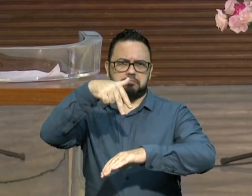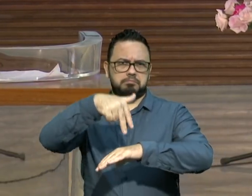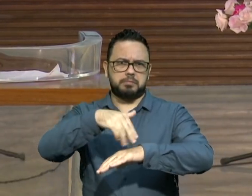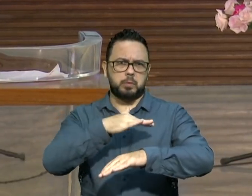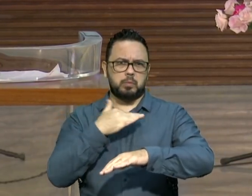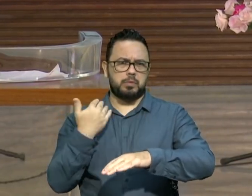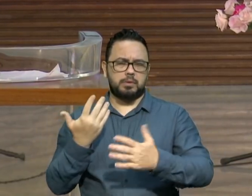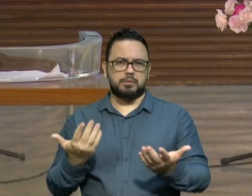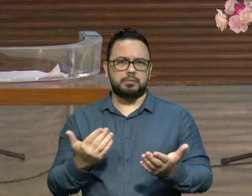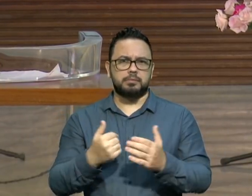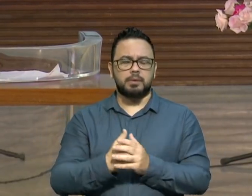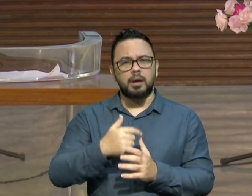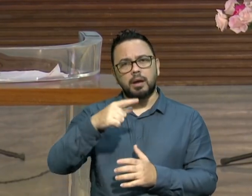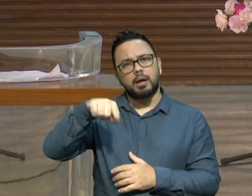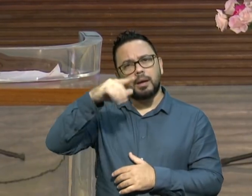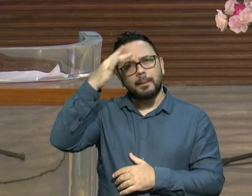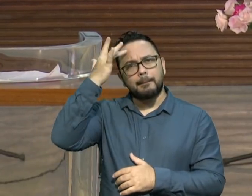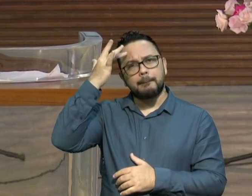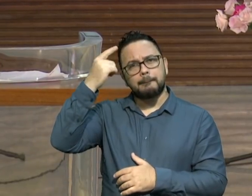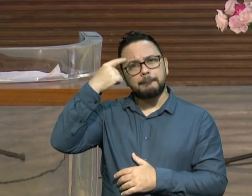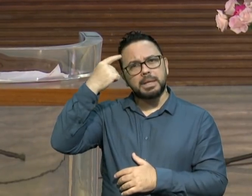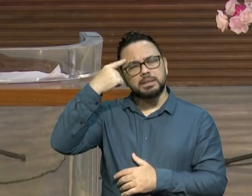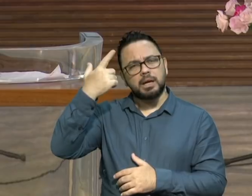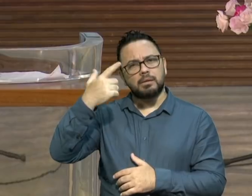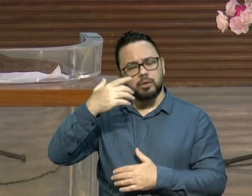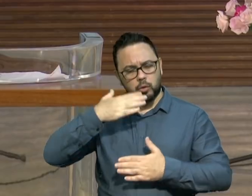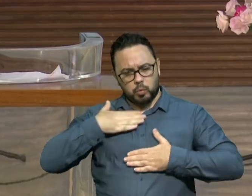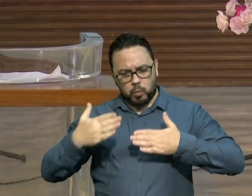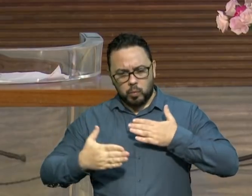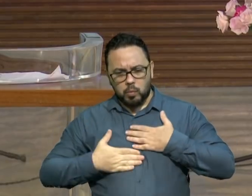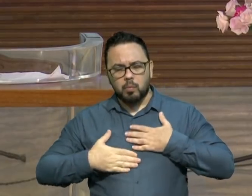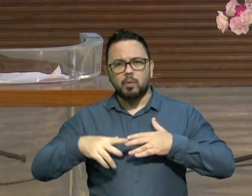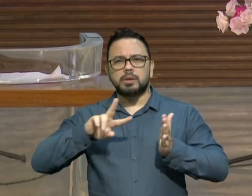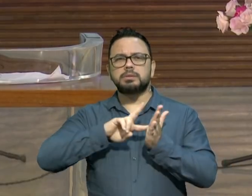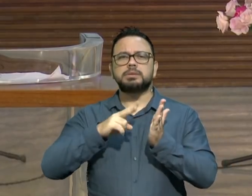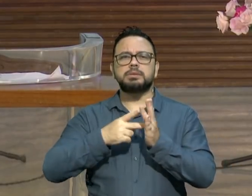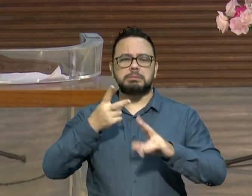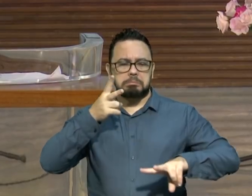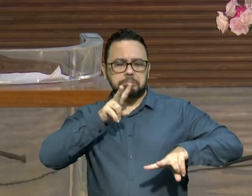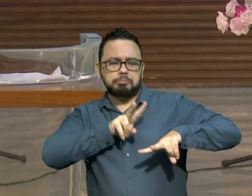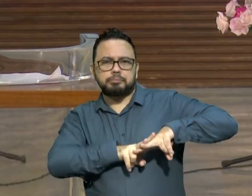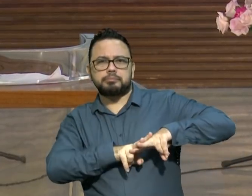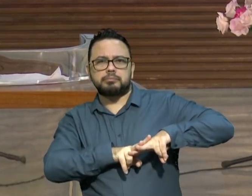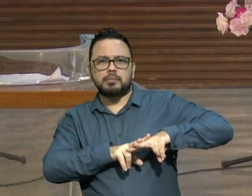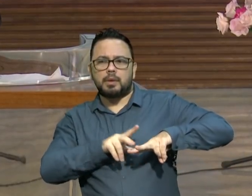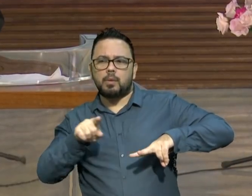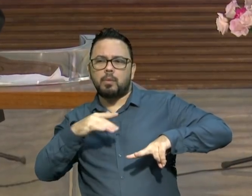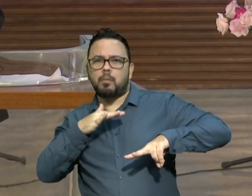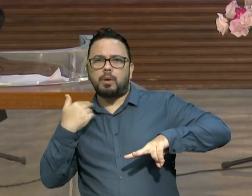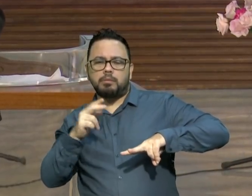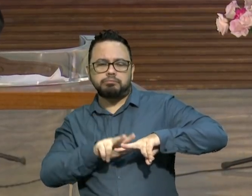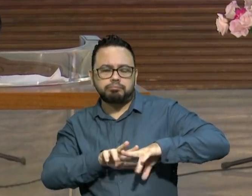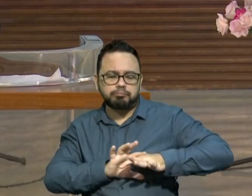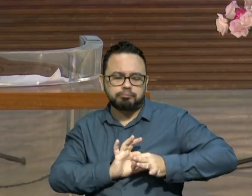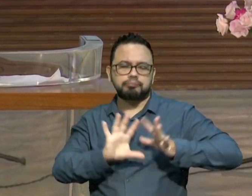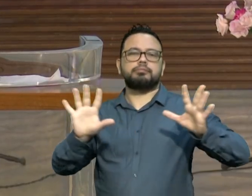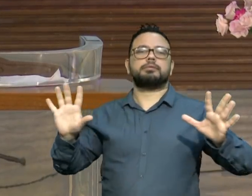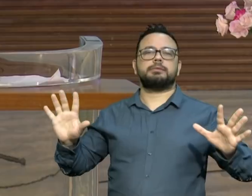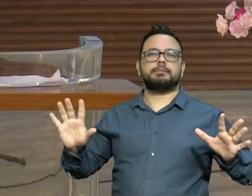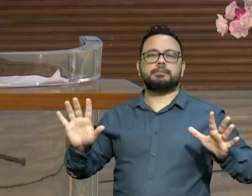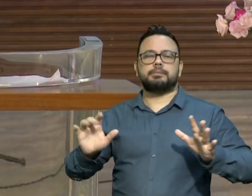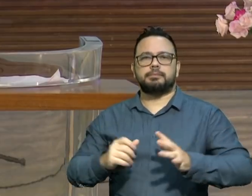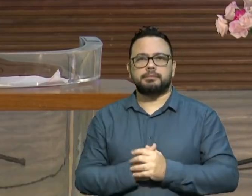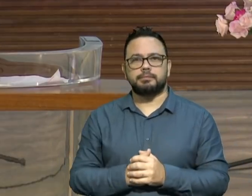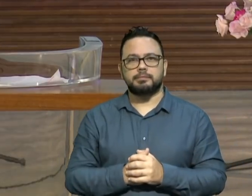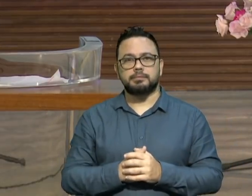gregos consideravam o corpo humano uma prisão e aceitava a morte de bom grado como libertação deste cativeiro então isso